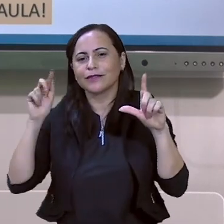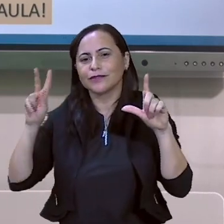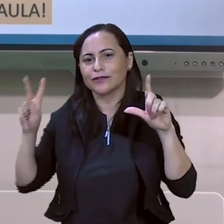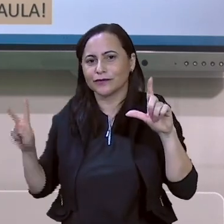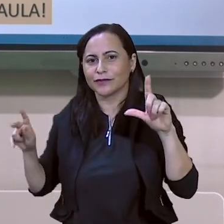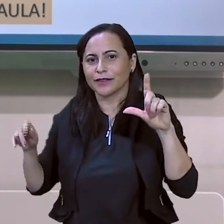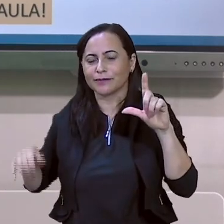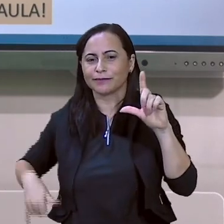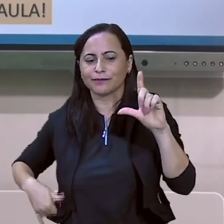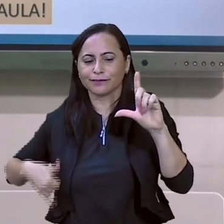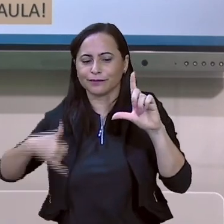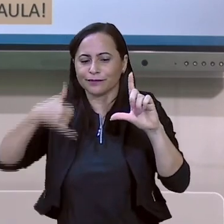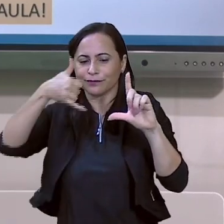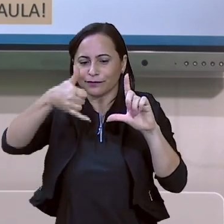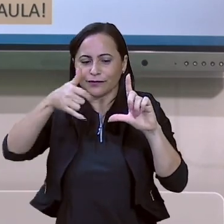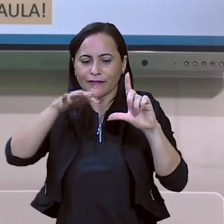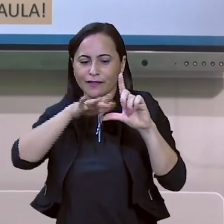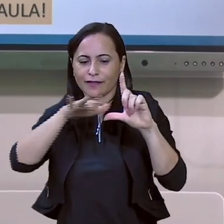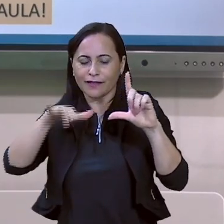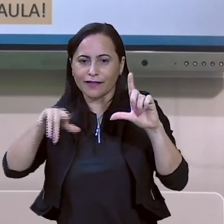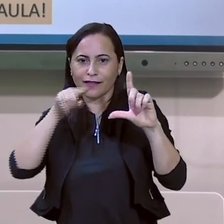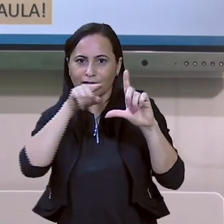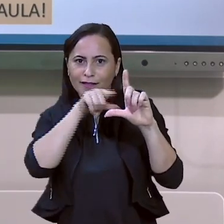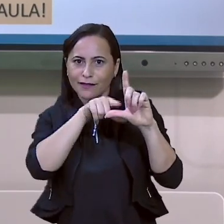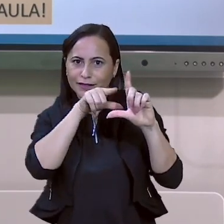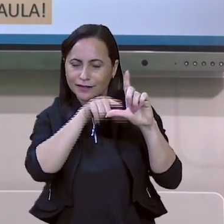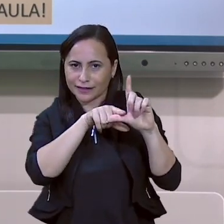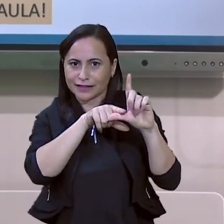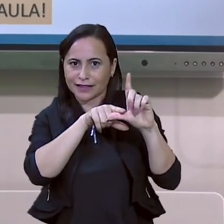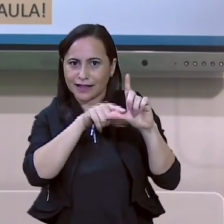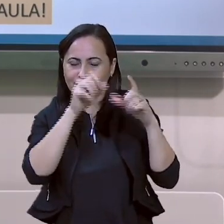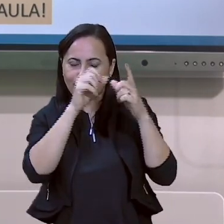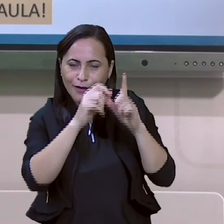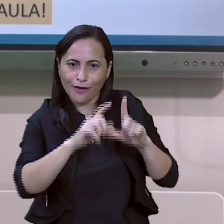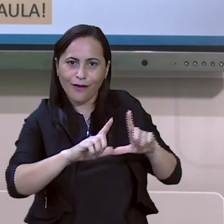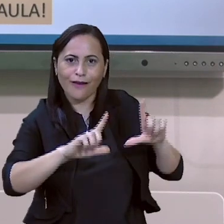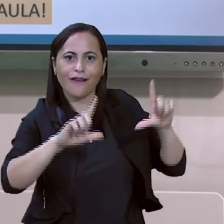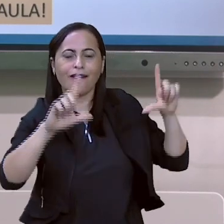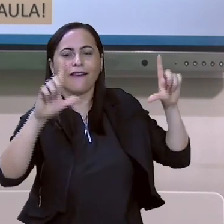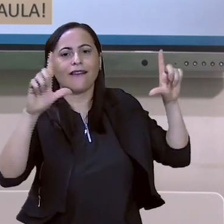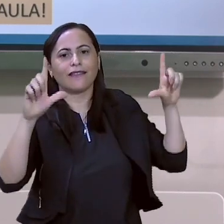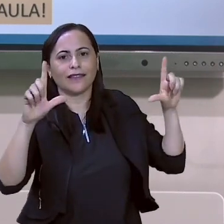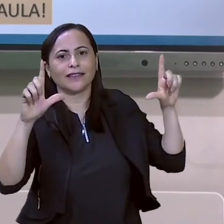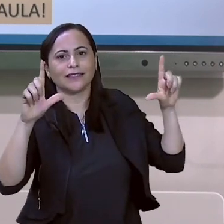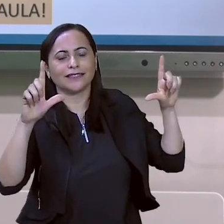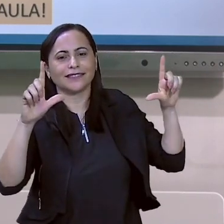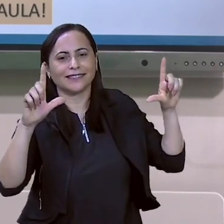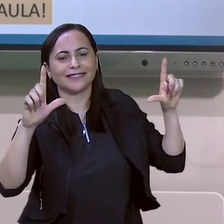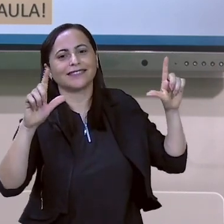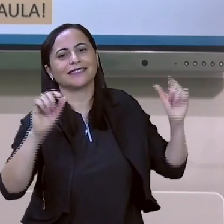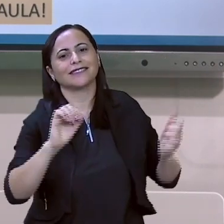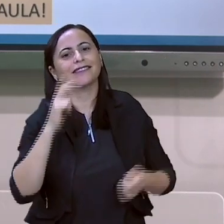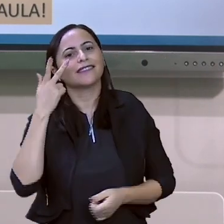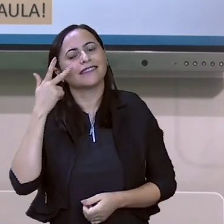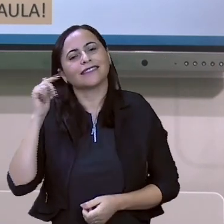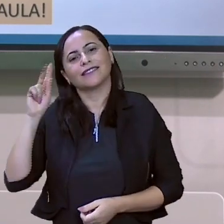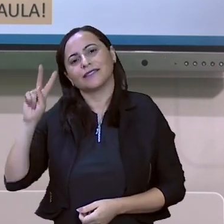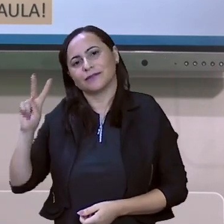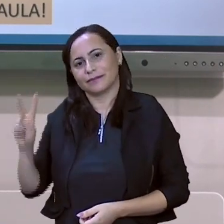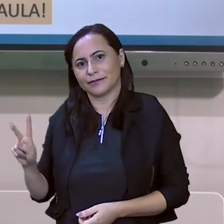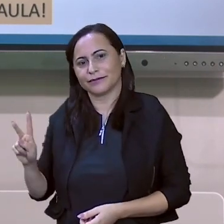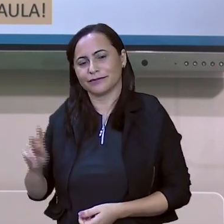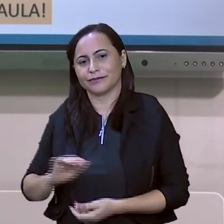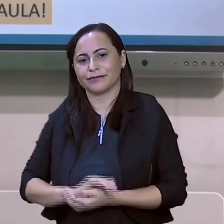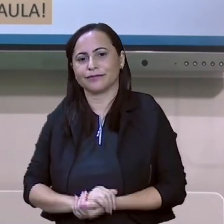aparecer uma imagem aqui no cantinho da tela. Pegue o seu telefone, mira a câmera do seu celular, que você vai ser transferido até a